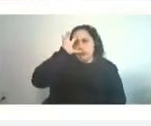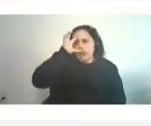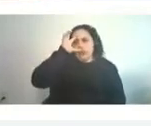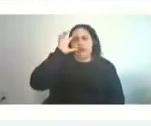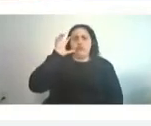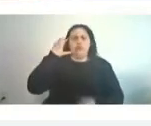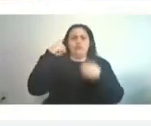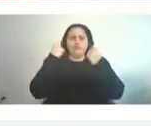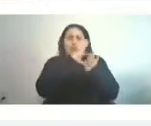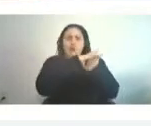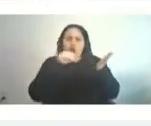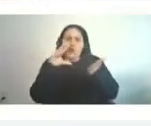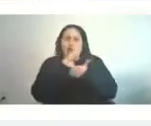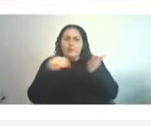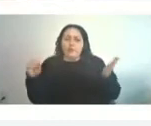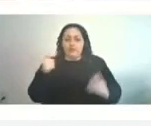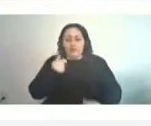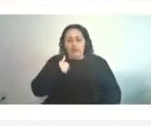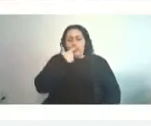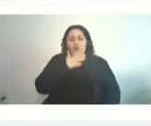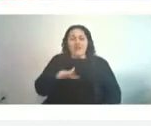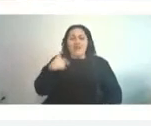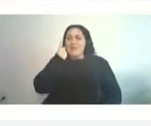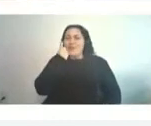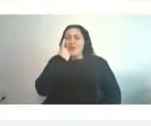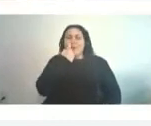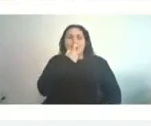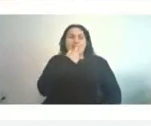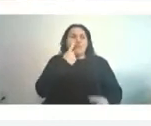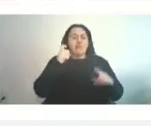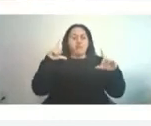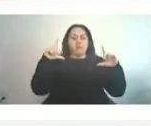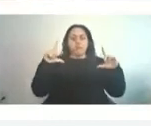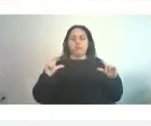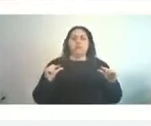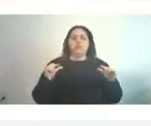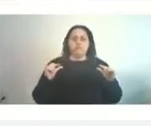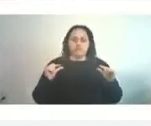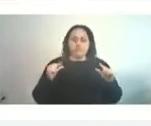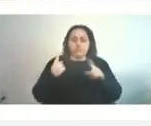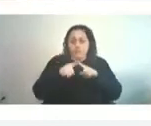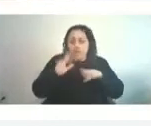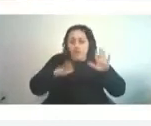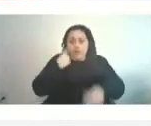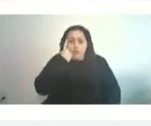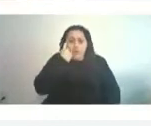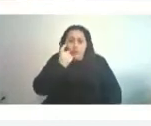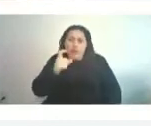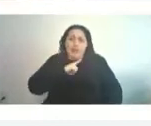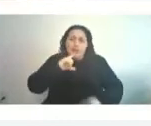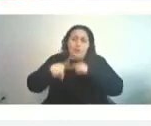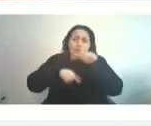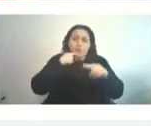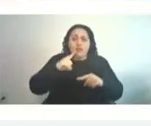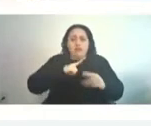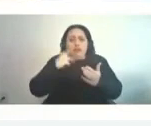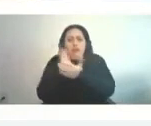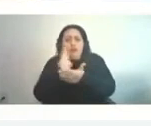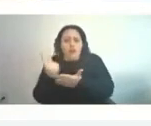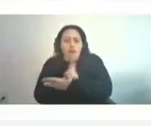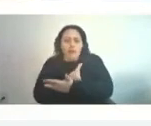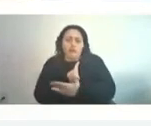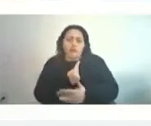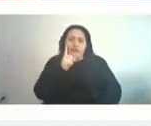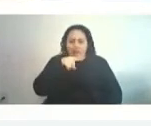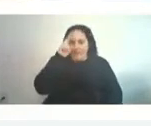vai tirando a curiosidade, porque a curiosidade traz muitas vezes a dúvida, traz o erro, e a dúvida é punida, como eu